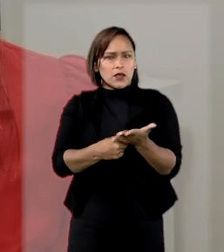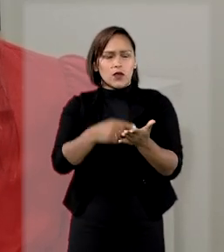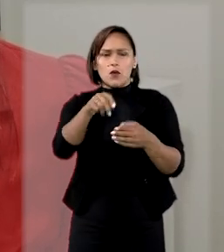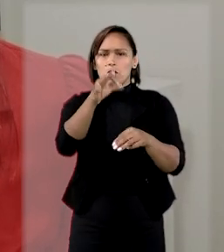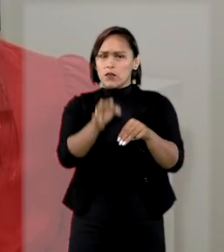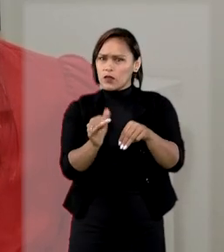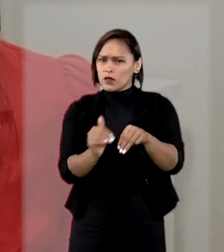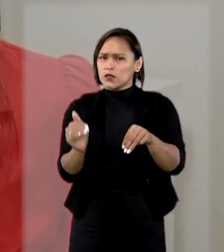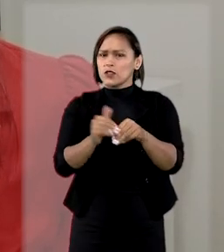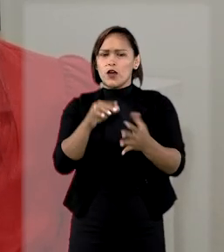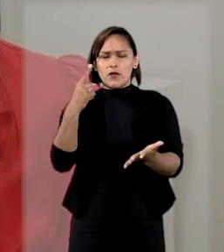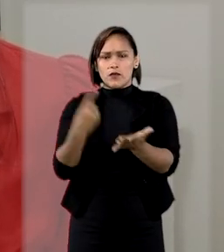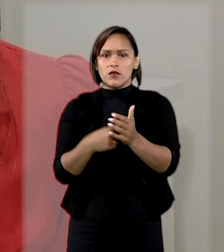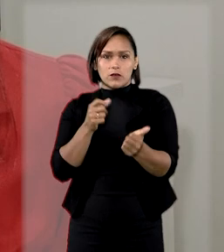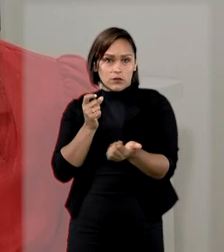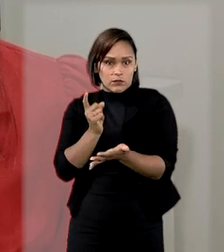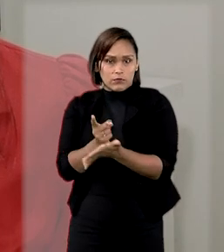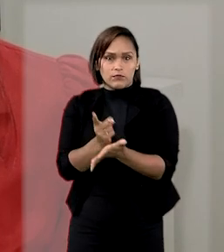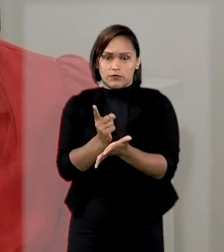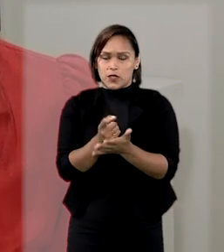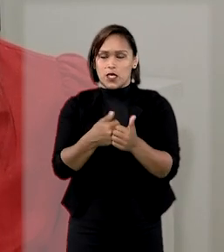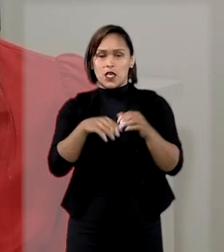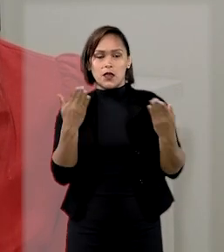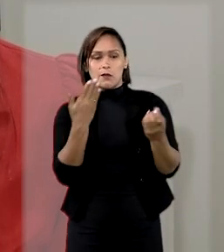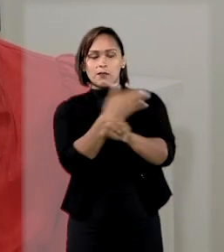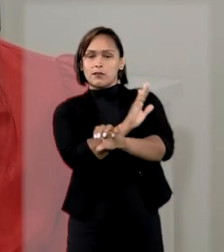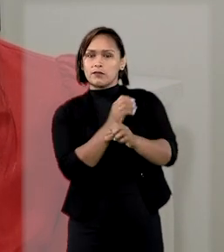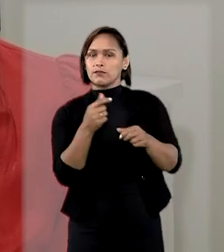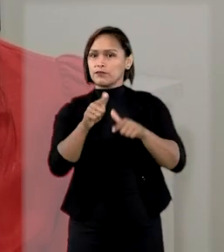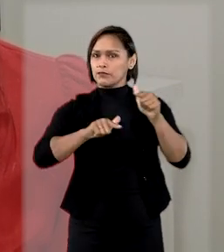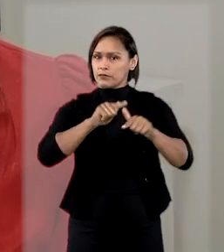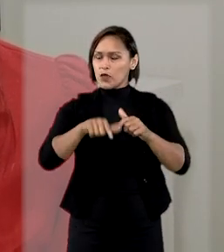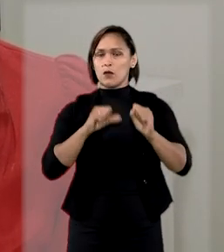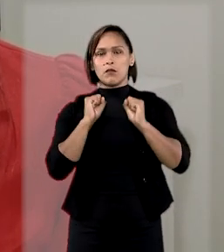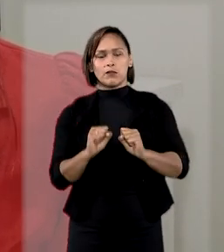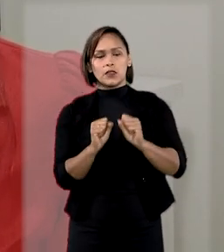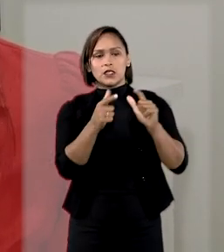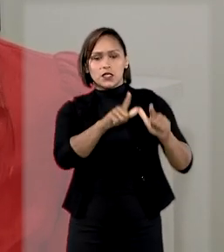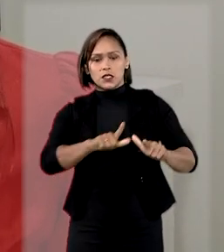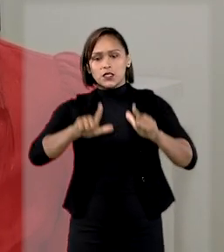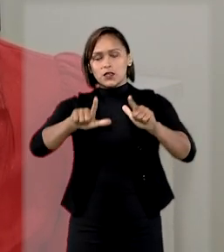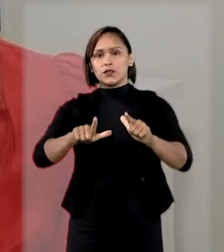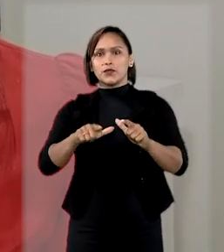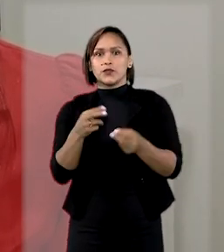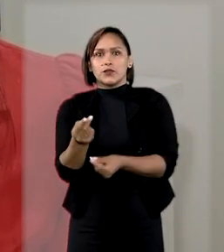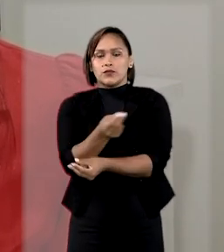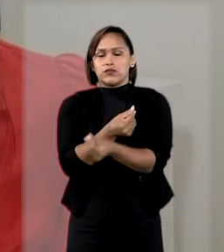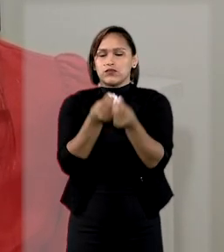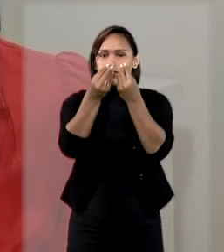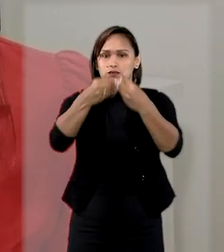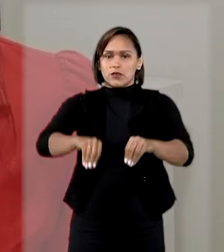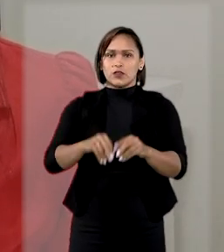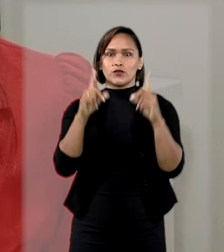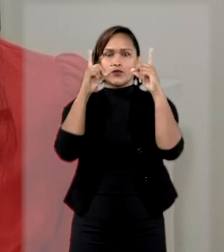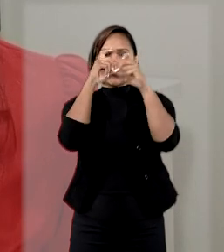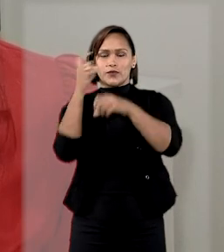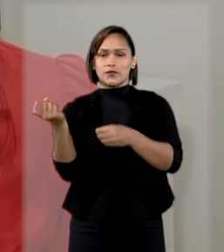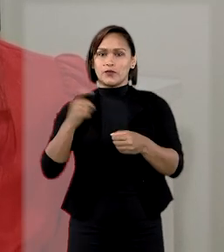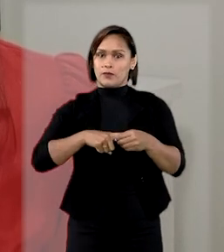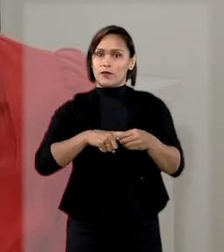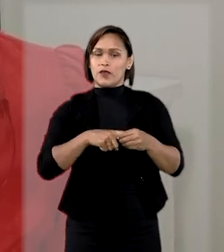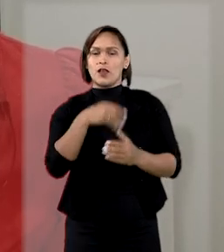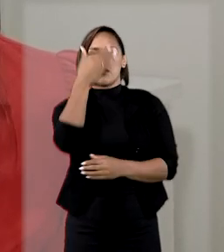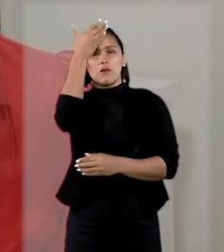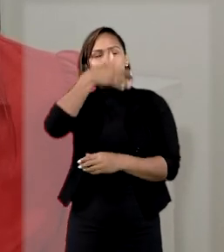ministro Humberto Martins afirmou que a permanência da decisão que impediu o início dos trabalhos poderia trazer danos econômicos